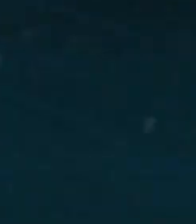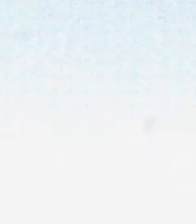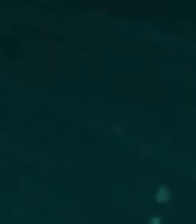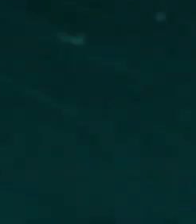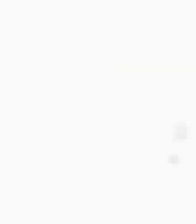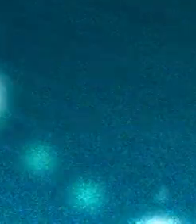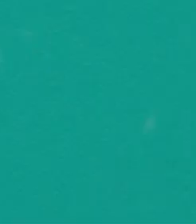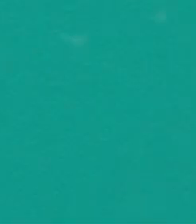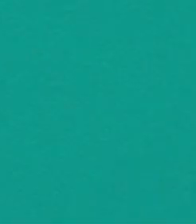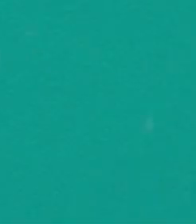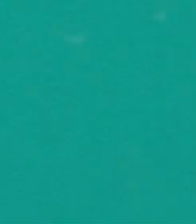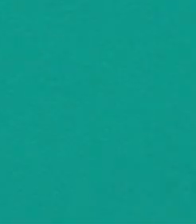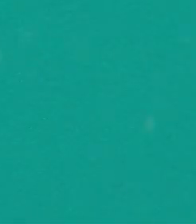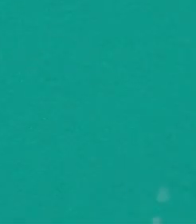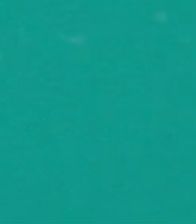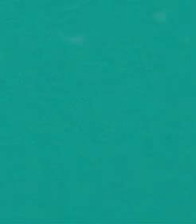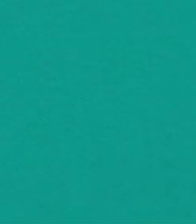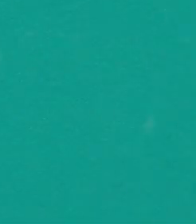Música